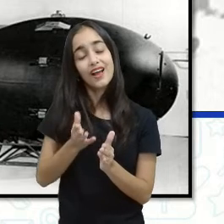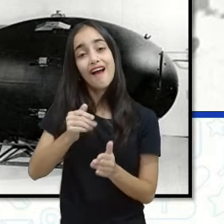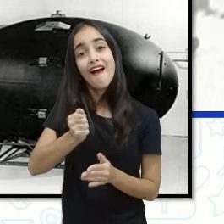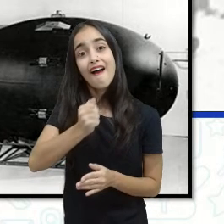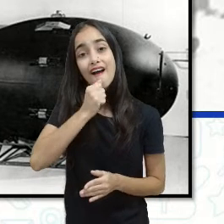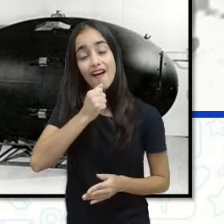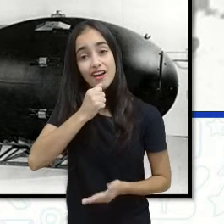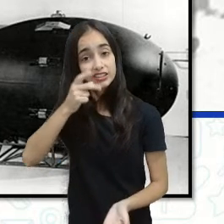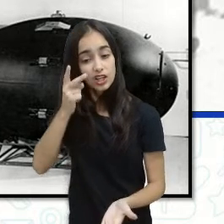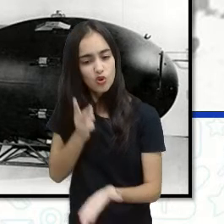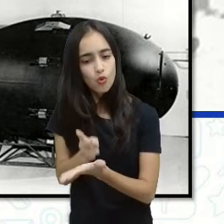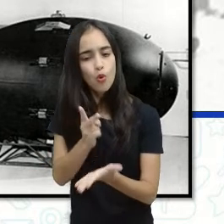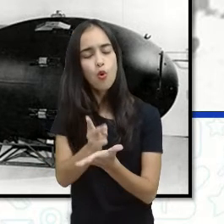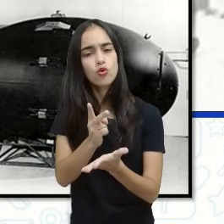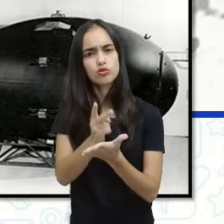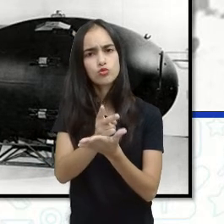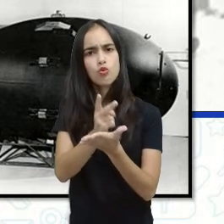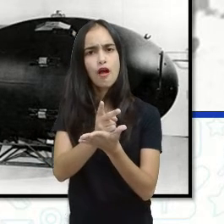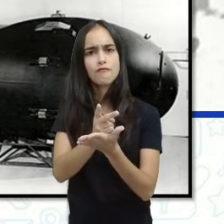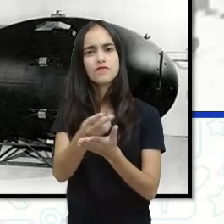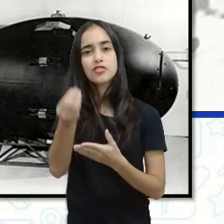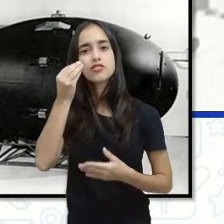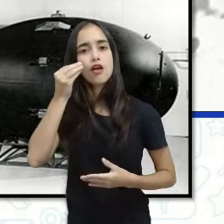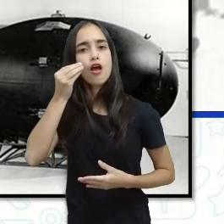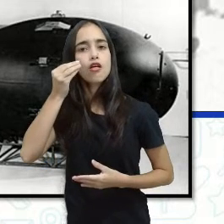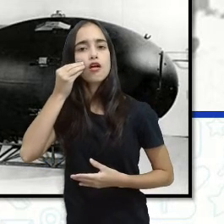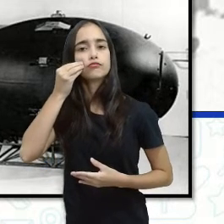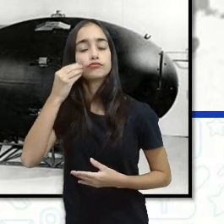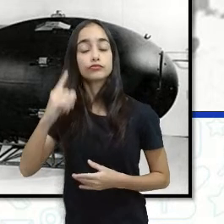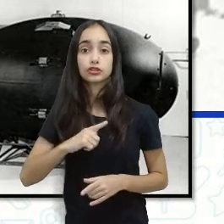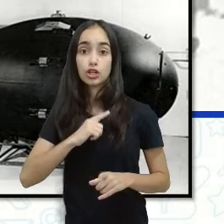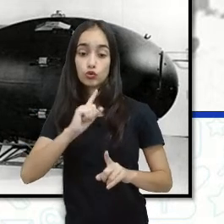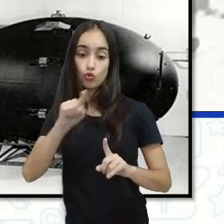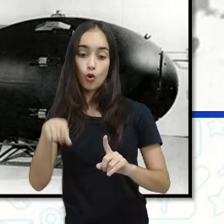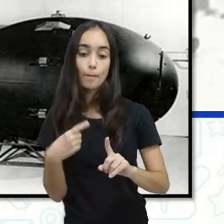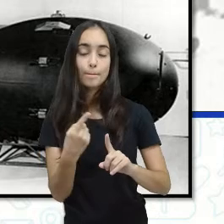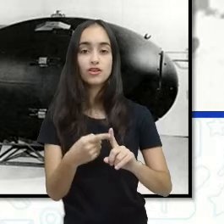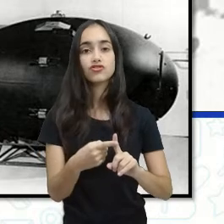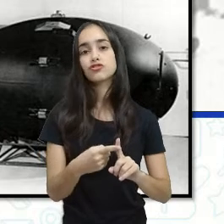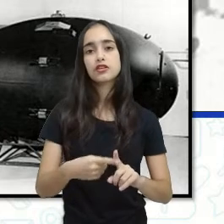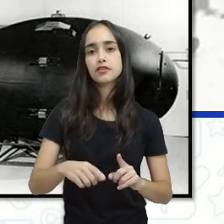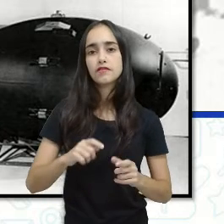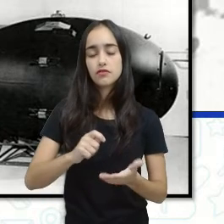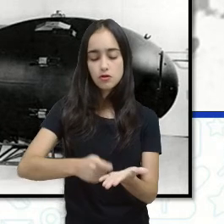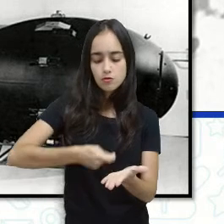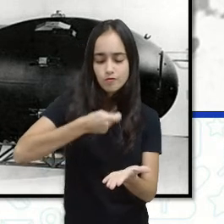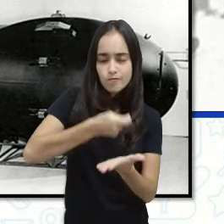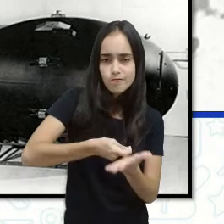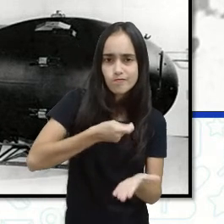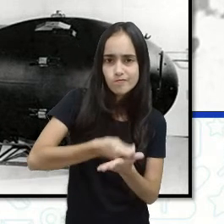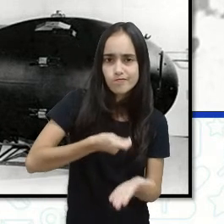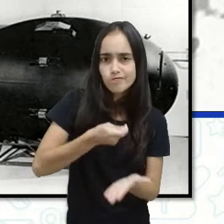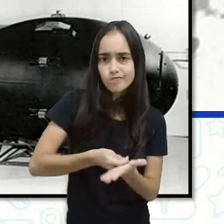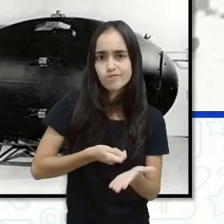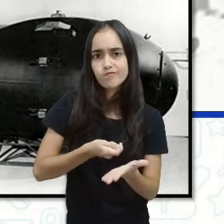ainda continuava de pé. Então, com o objetivo de forçar aí a rendição do Japão, os Estados